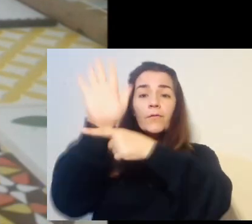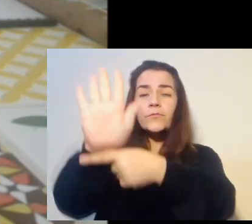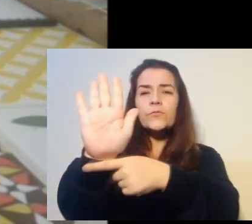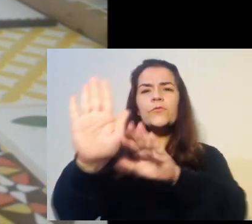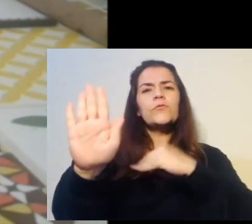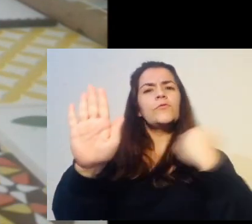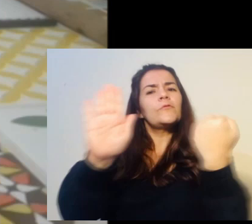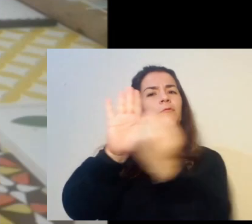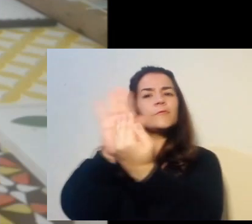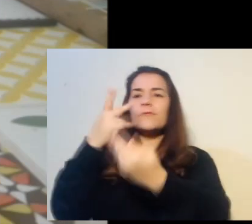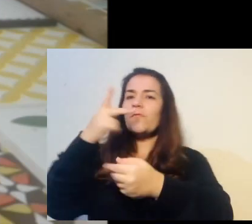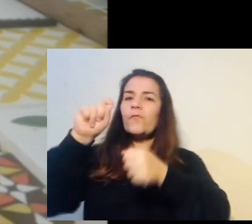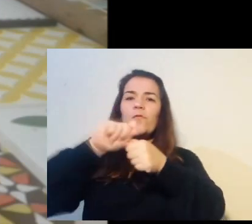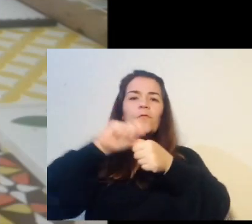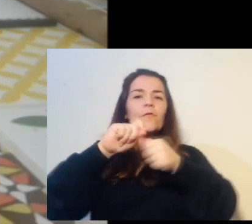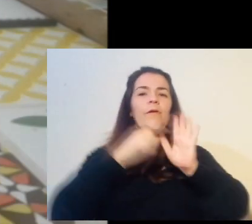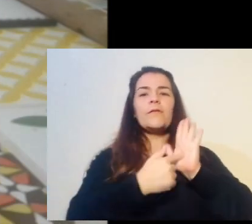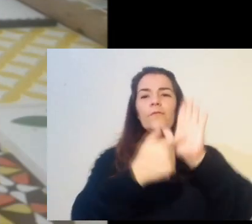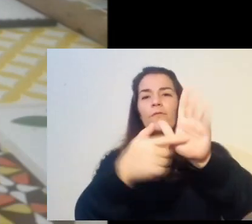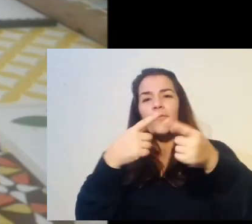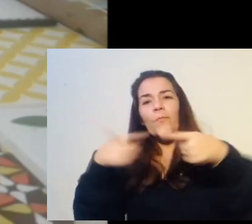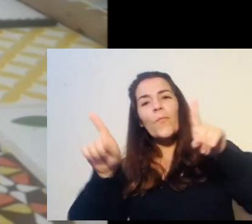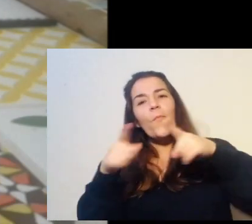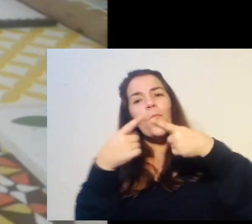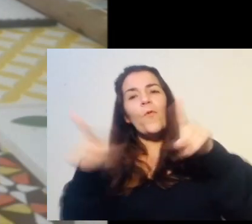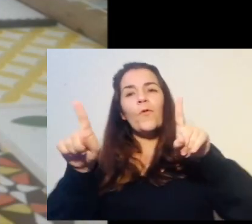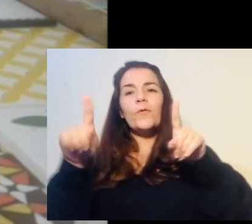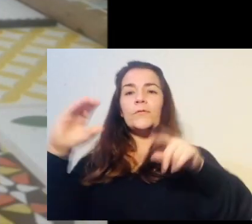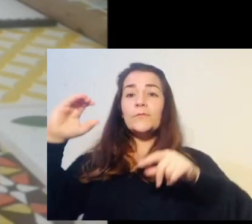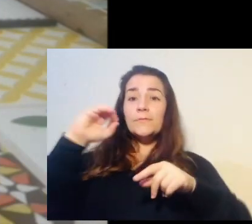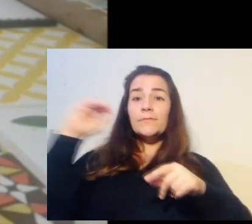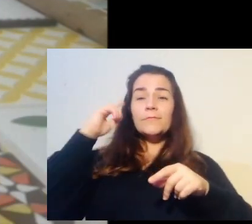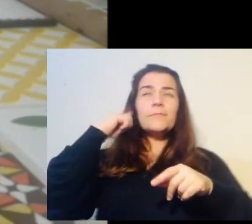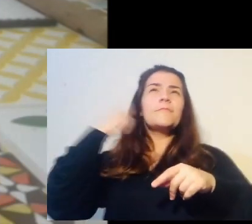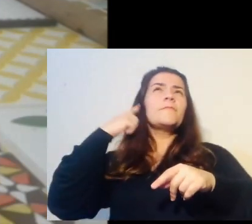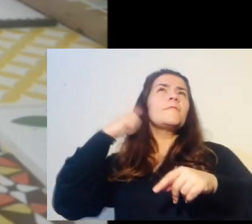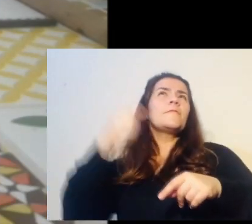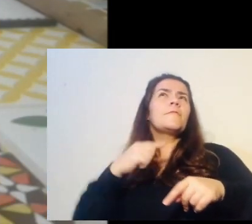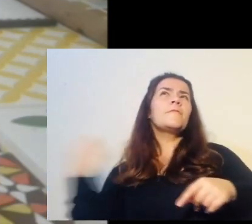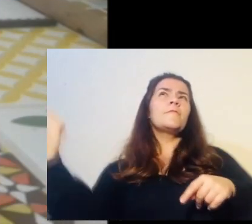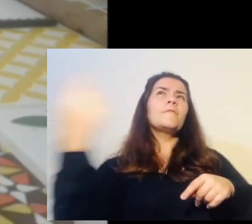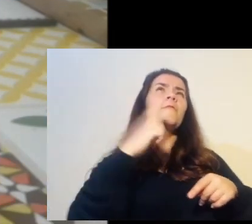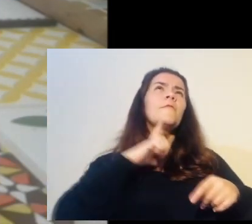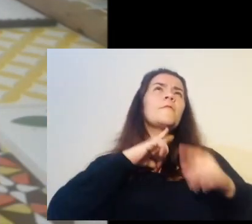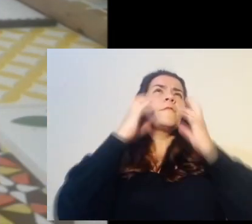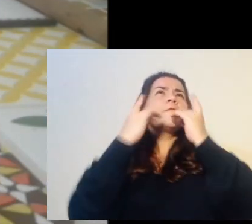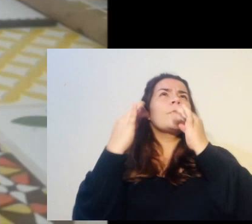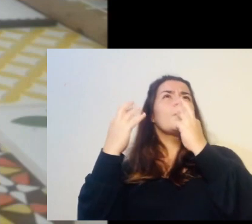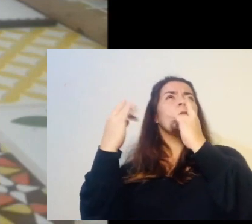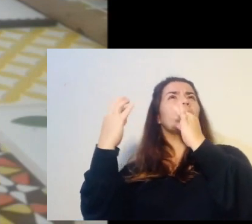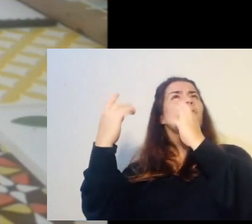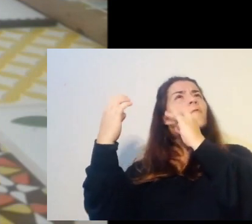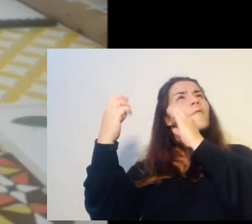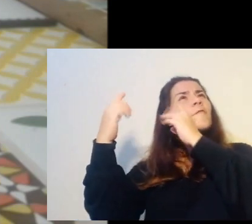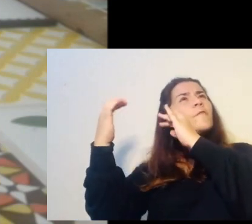atender todos os requisitos da música ocidental que a gente tem.